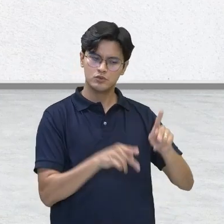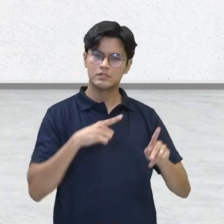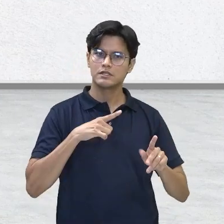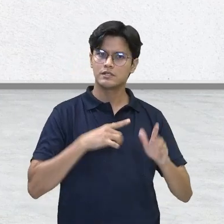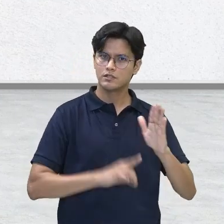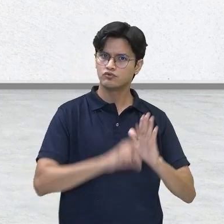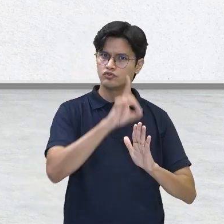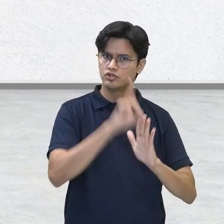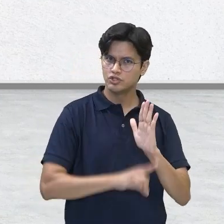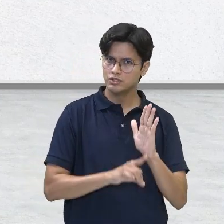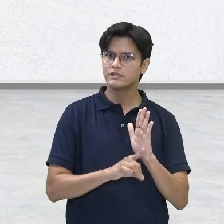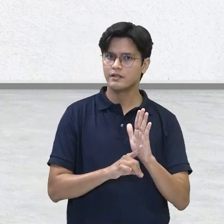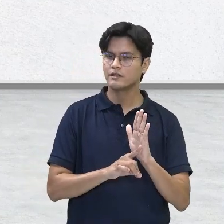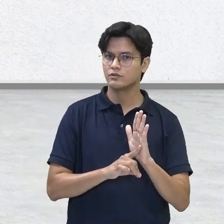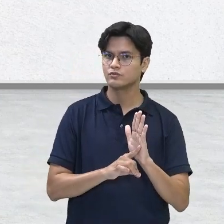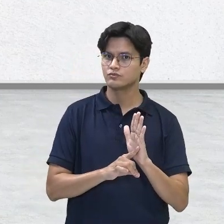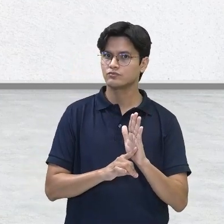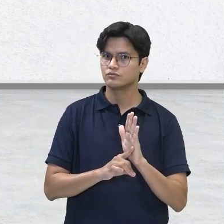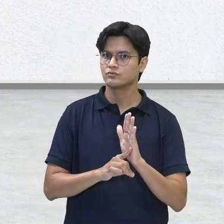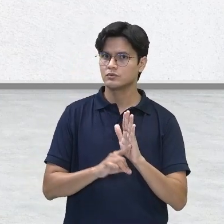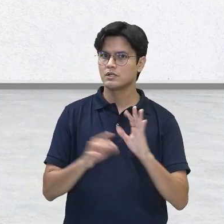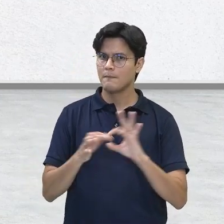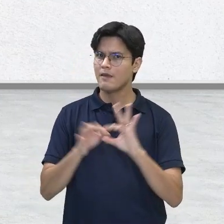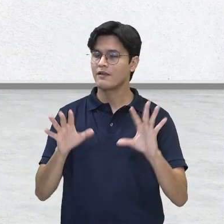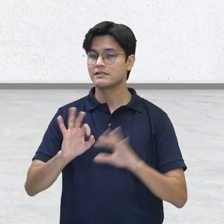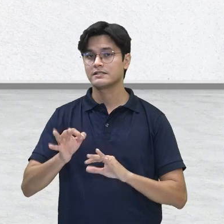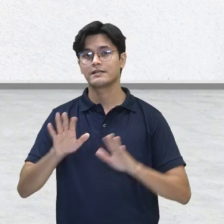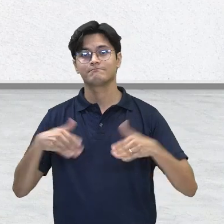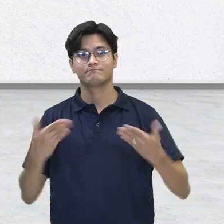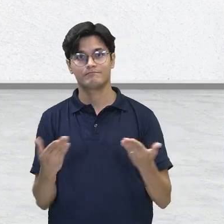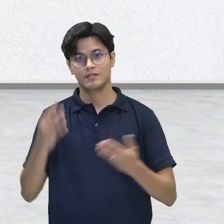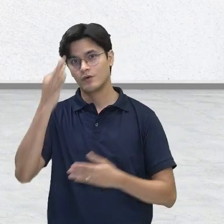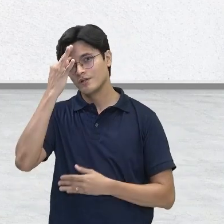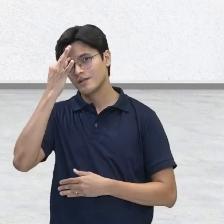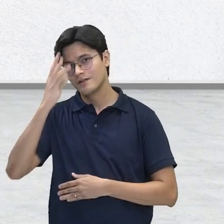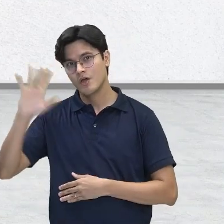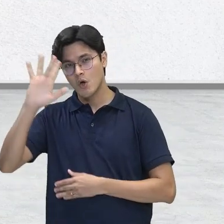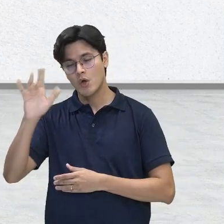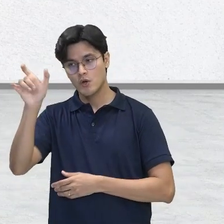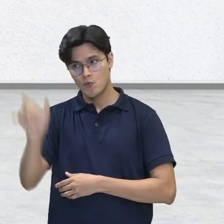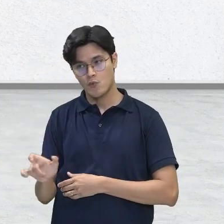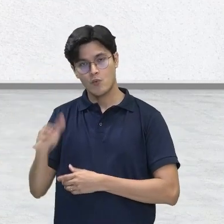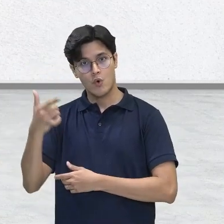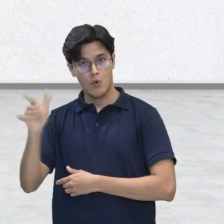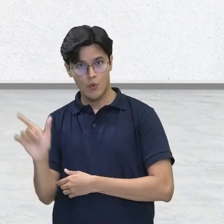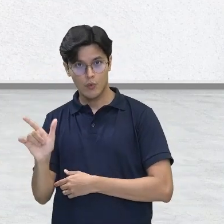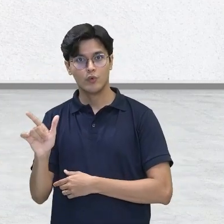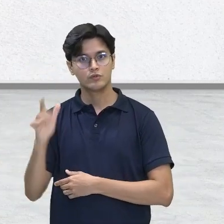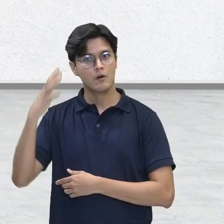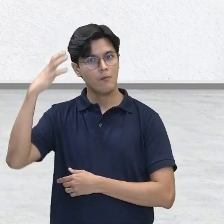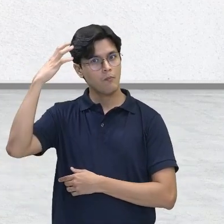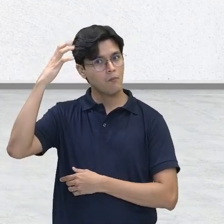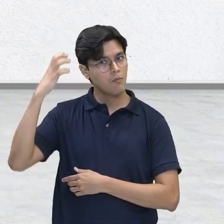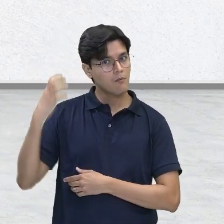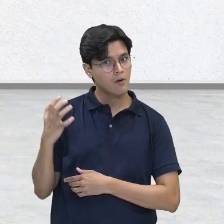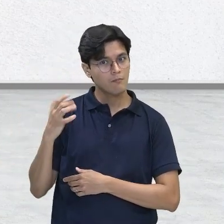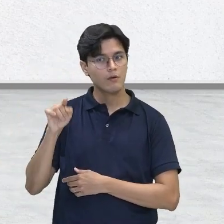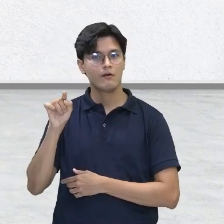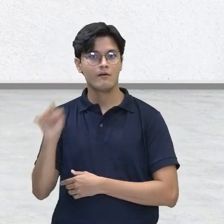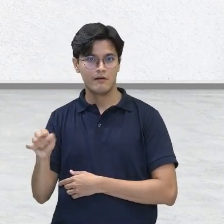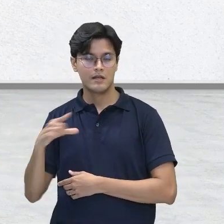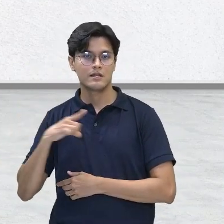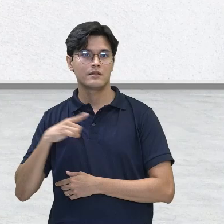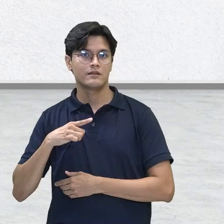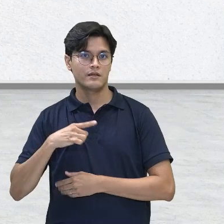certo? E aí nós vamos ver mais um teórico chamado Jean-Jacques Rousseau, que em sua obra